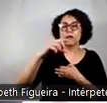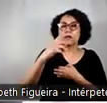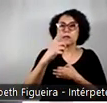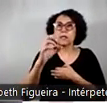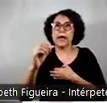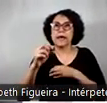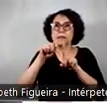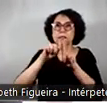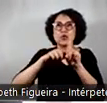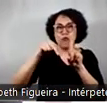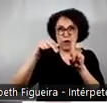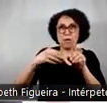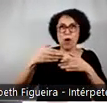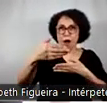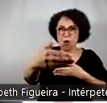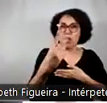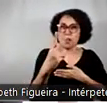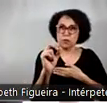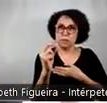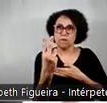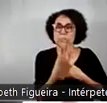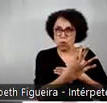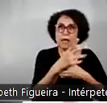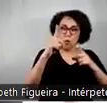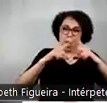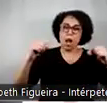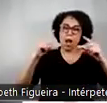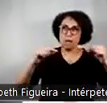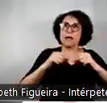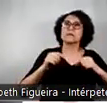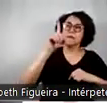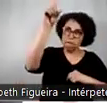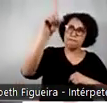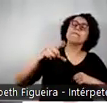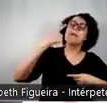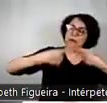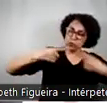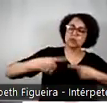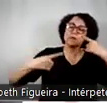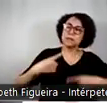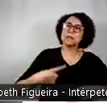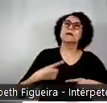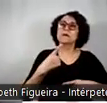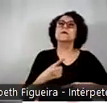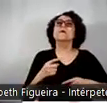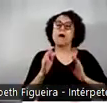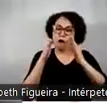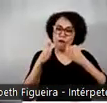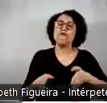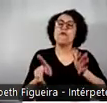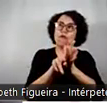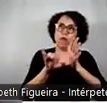Então, alguns instrumentos aqui jurídicos, né? Não vou me ater muito a isso, né? Mas então a gente tem alguns instrumentos jurídicos que garantem, né,